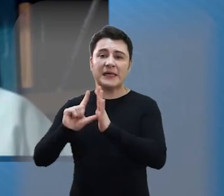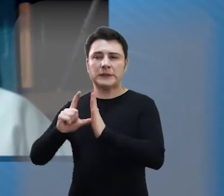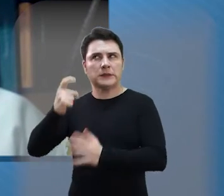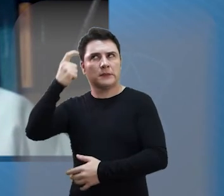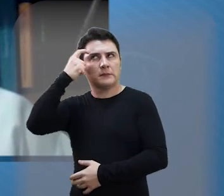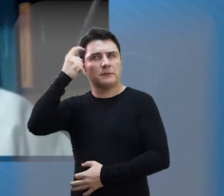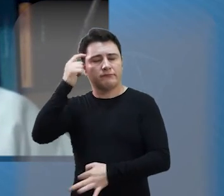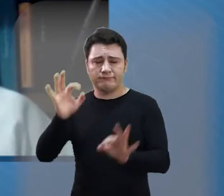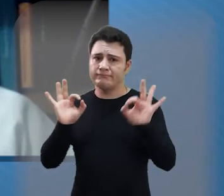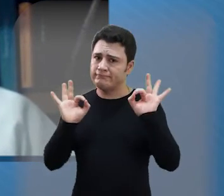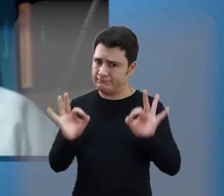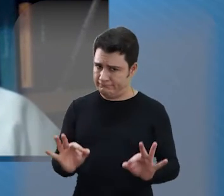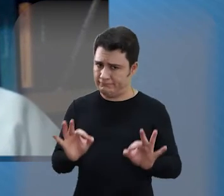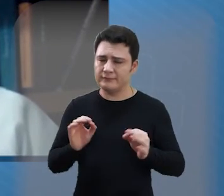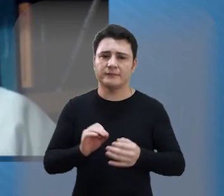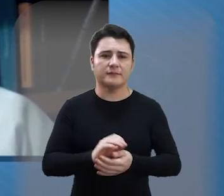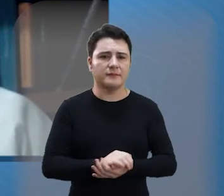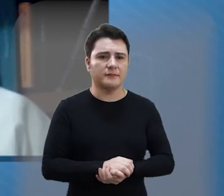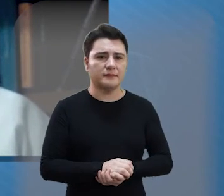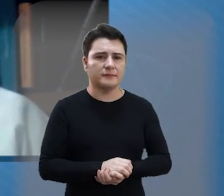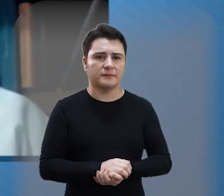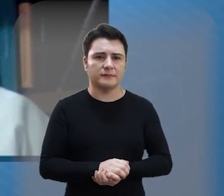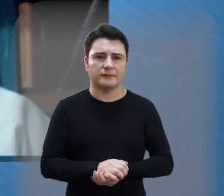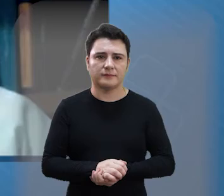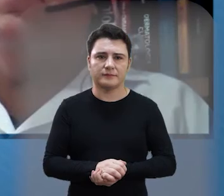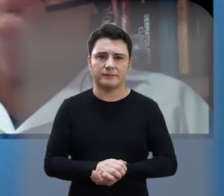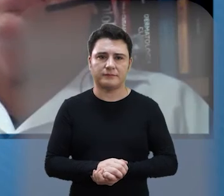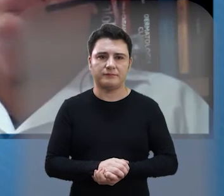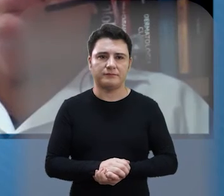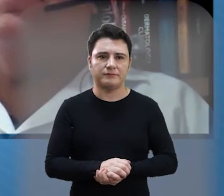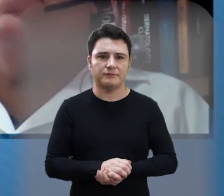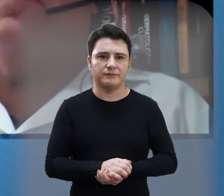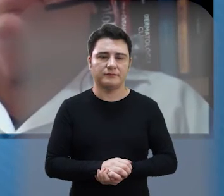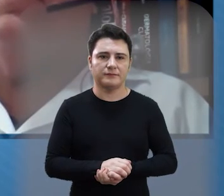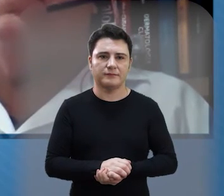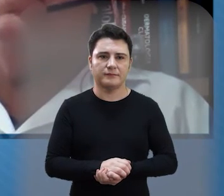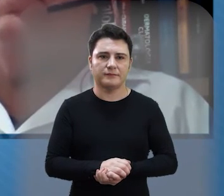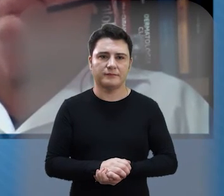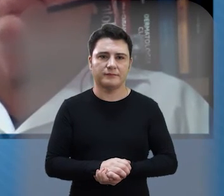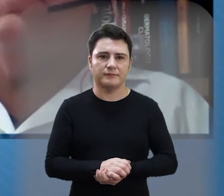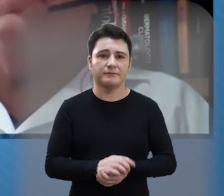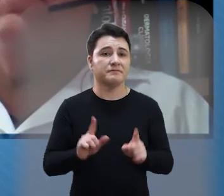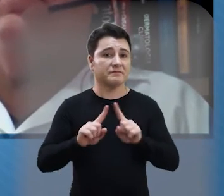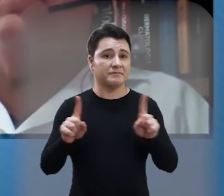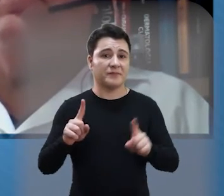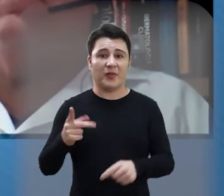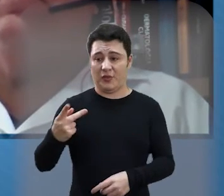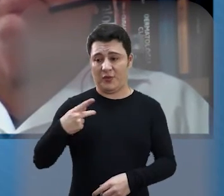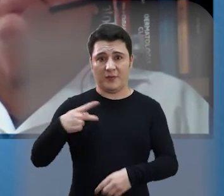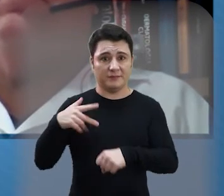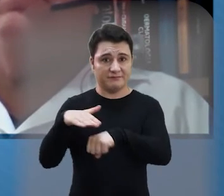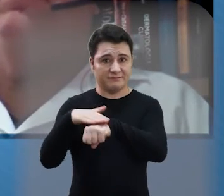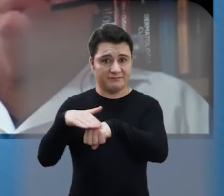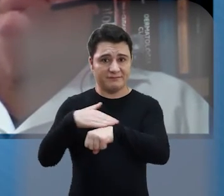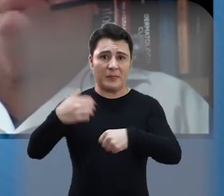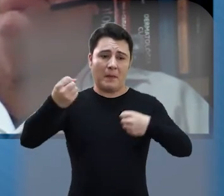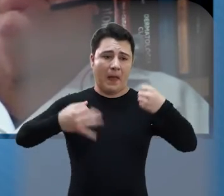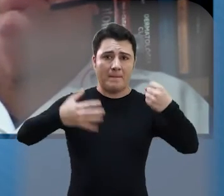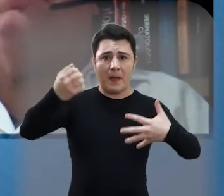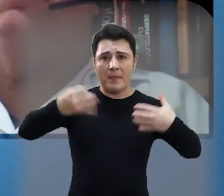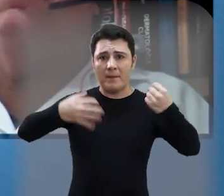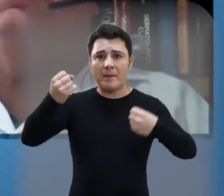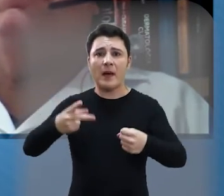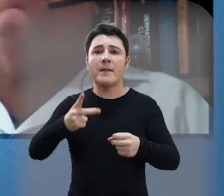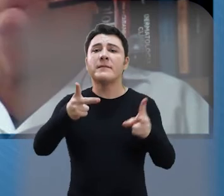resto da sua vida, pense bem no que você está fazendo. Ou seja, doutor Sérgio, pela nossa conversa, a gente